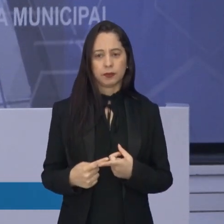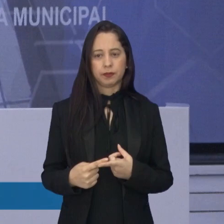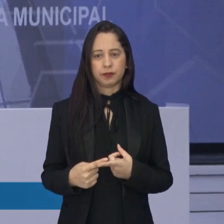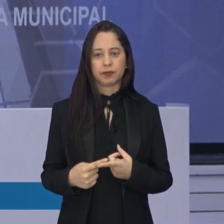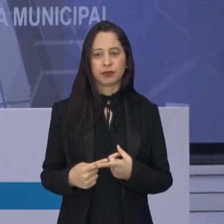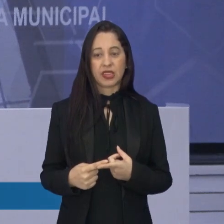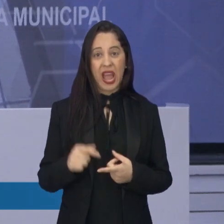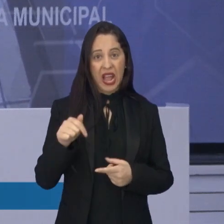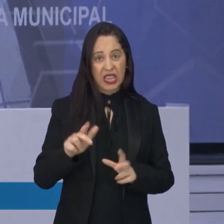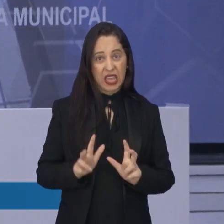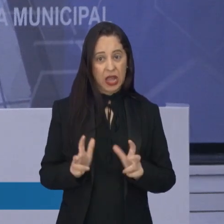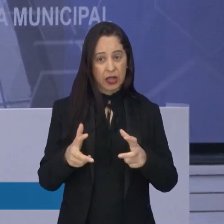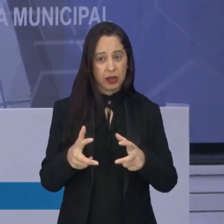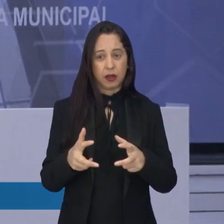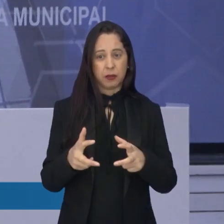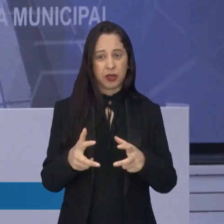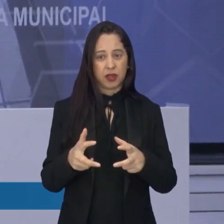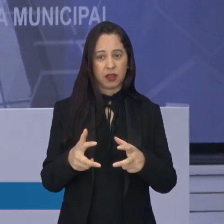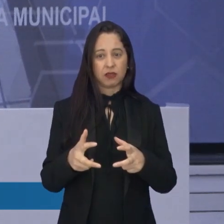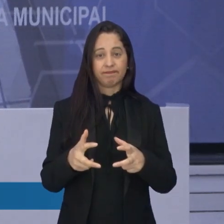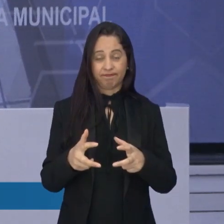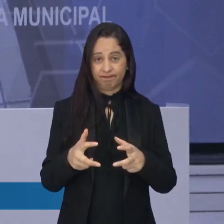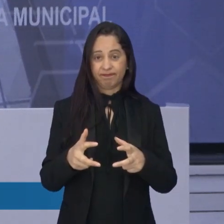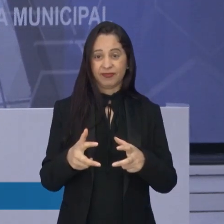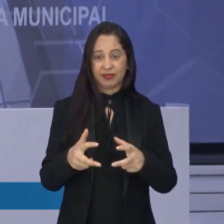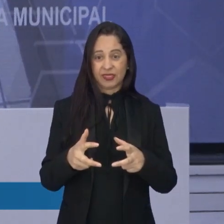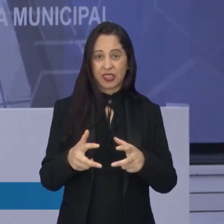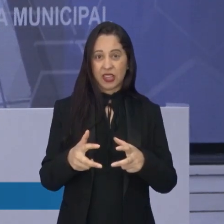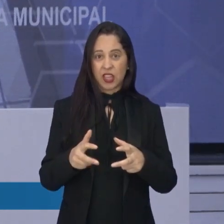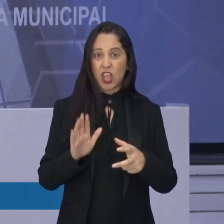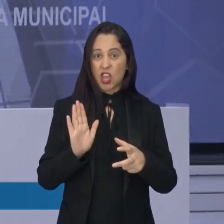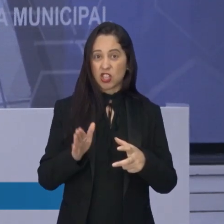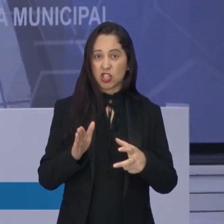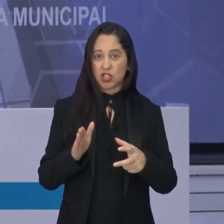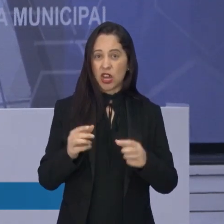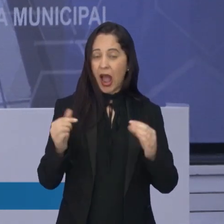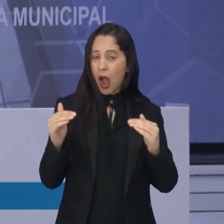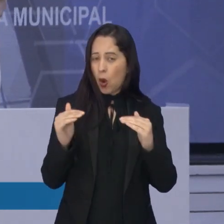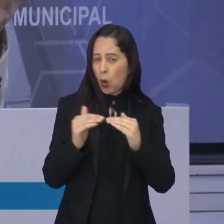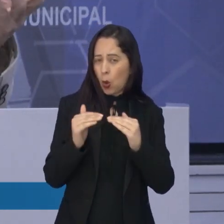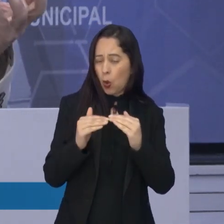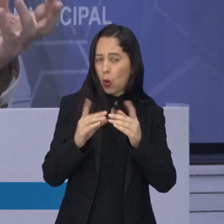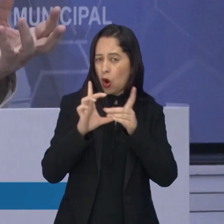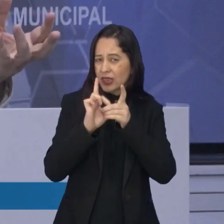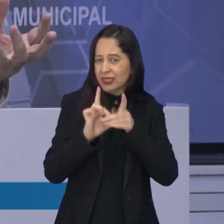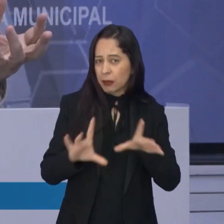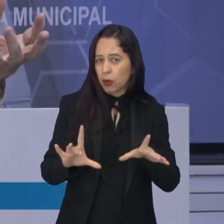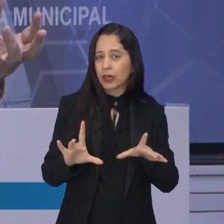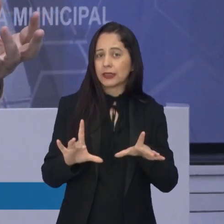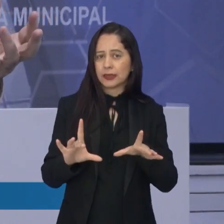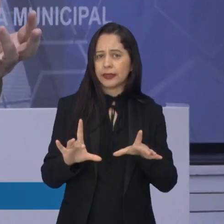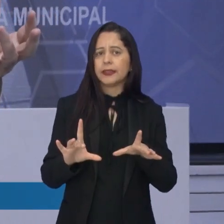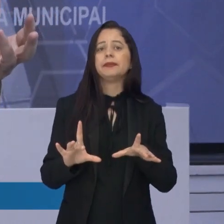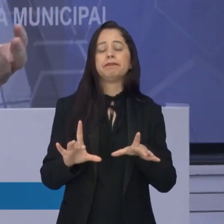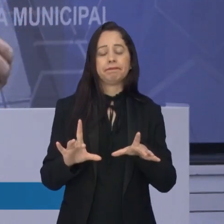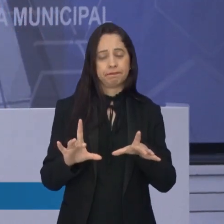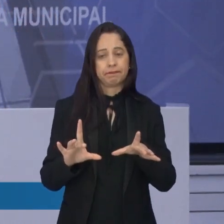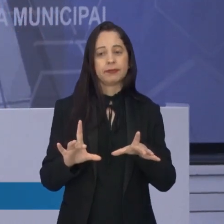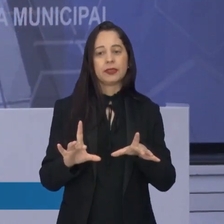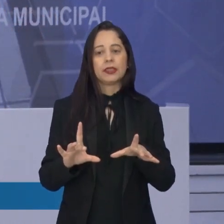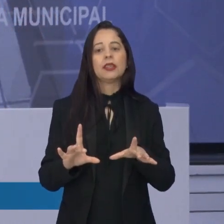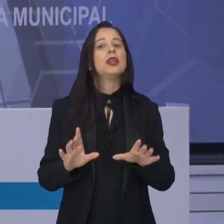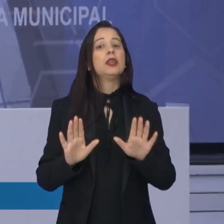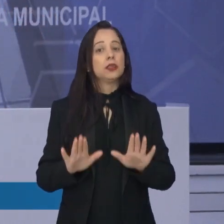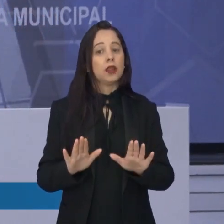esta Câmara aqui esteve afinada com a democracia, afinada com a transparência, né?